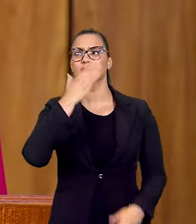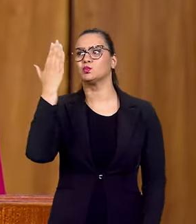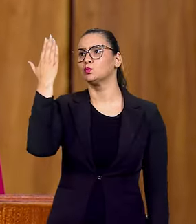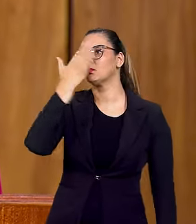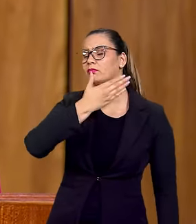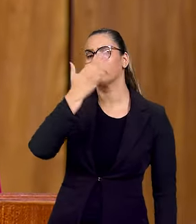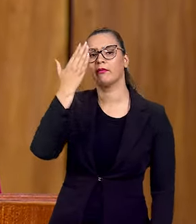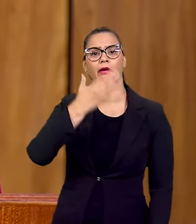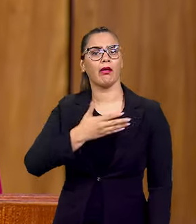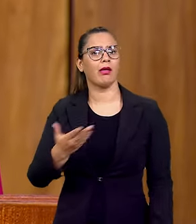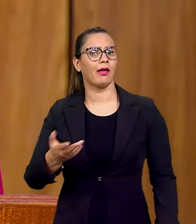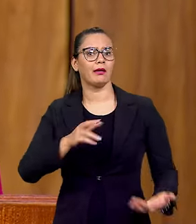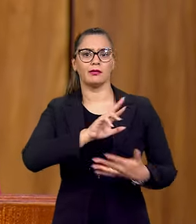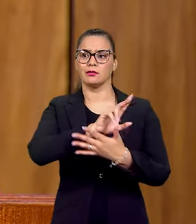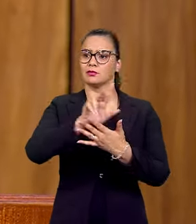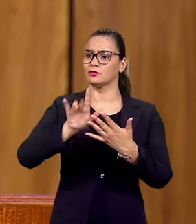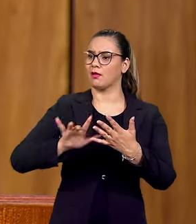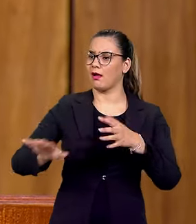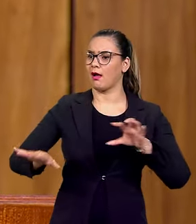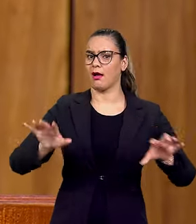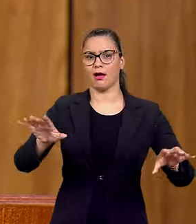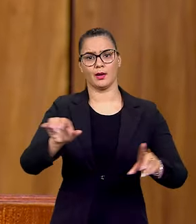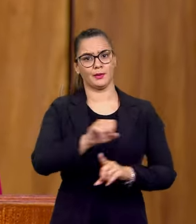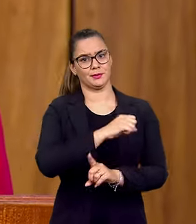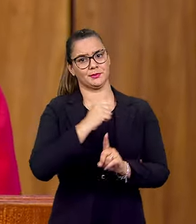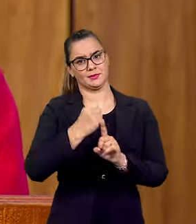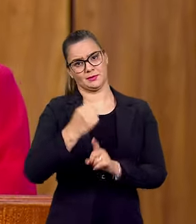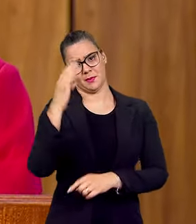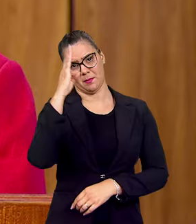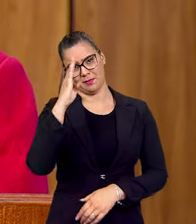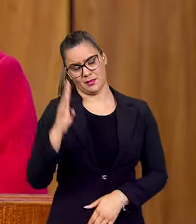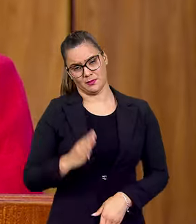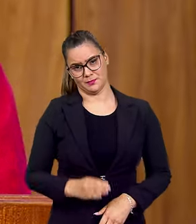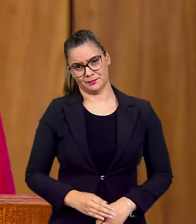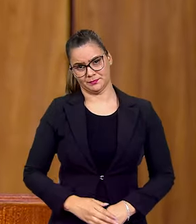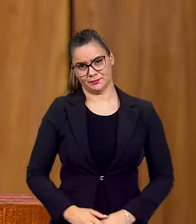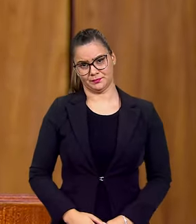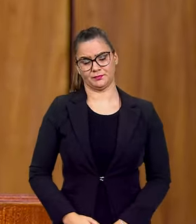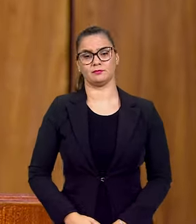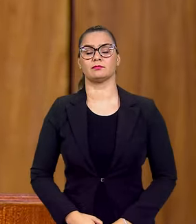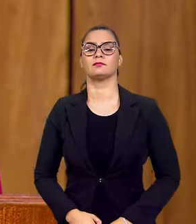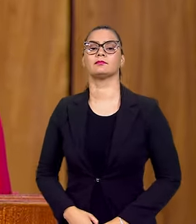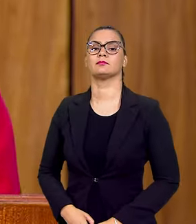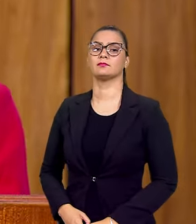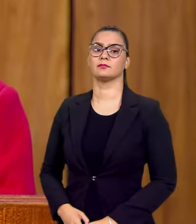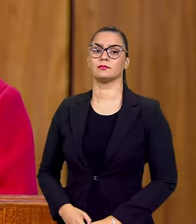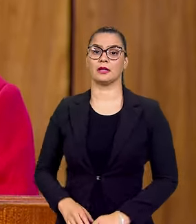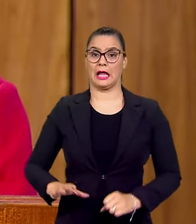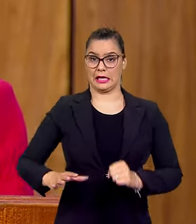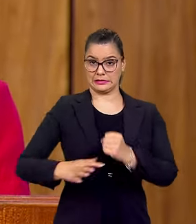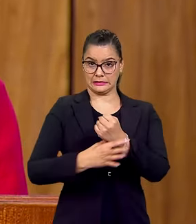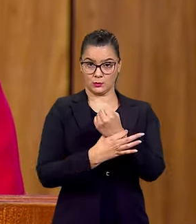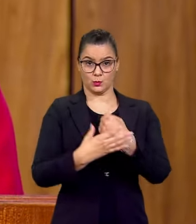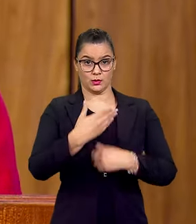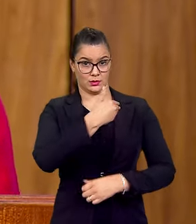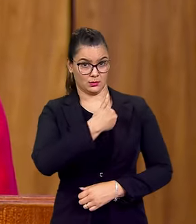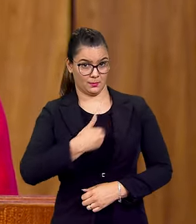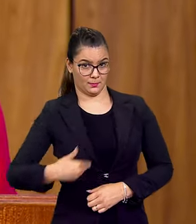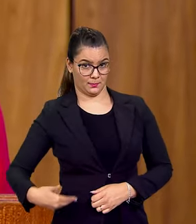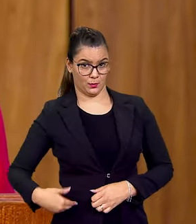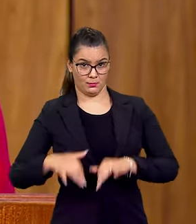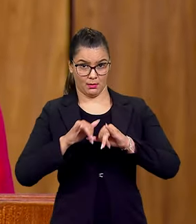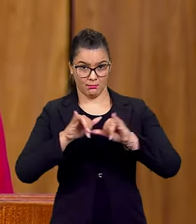subestimados, invisibilizados nos diferentes setores sociais do Brasil. Segundo o Anuário da